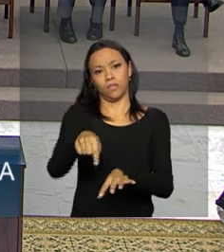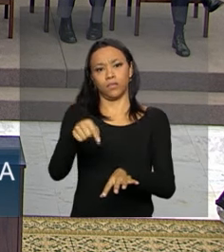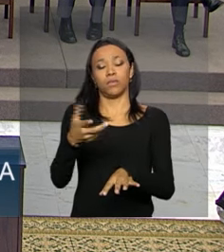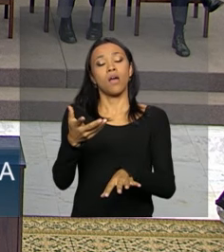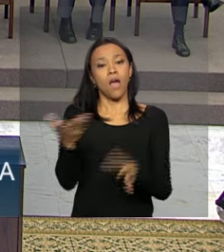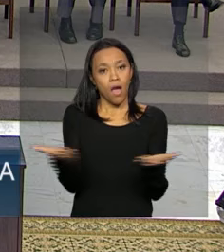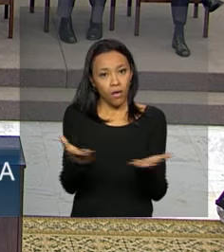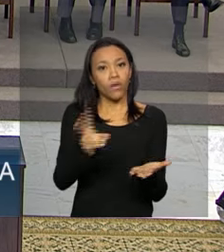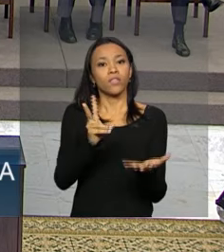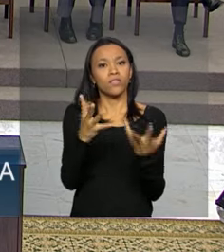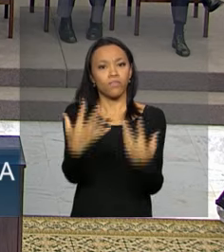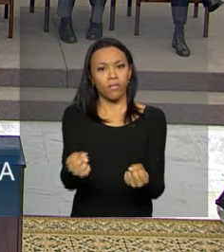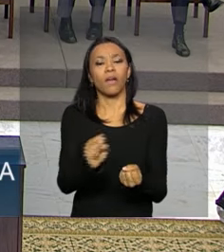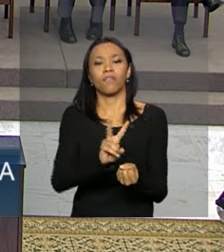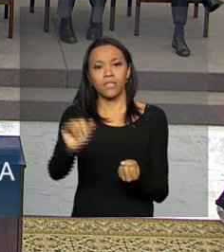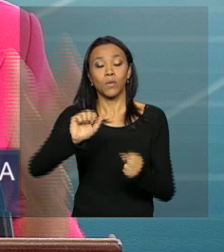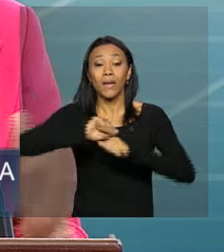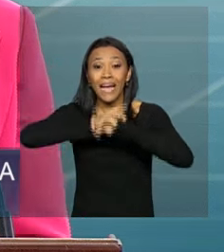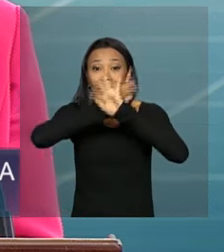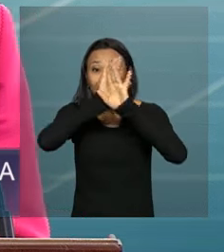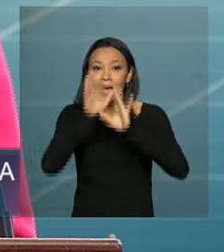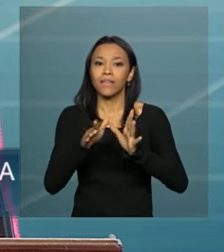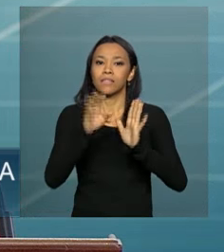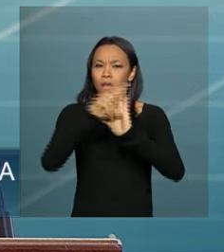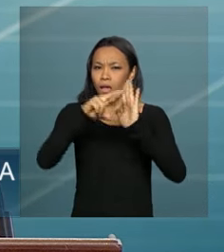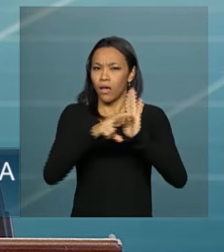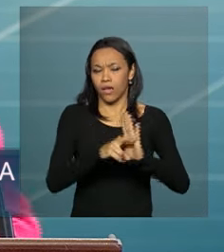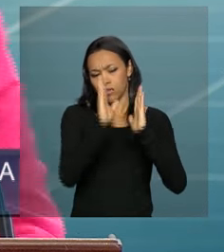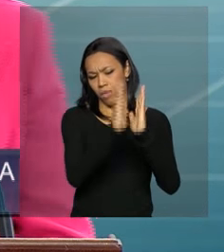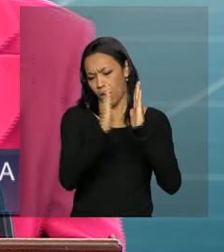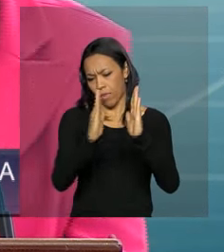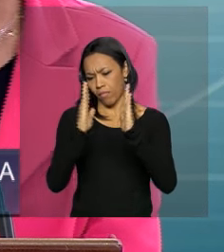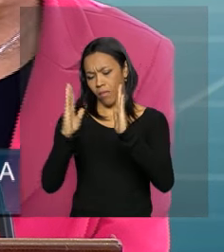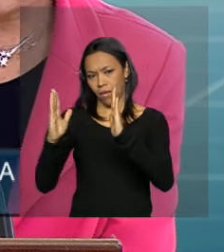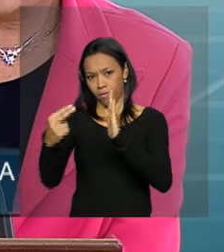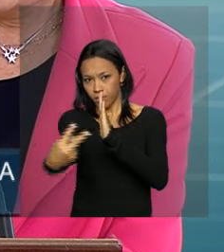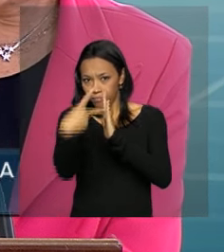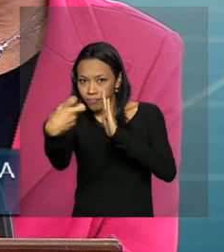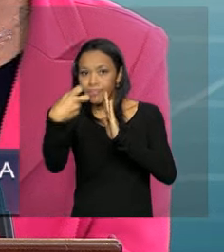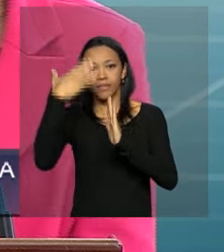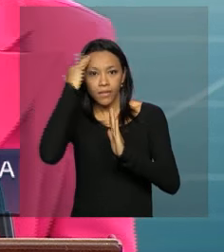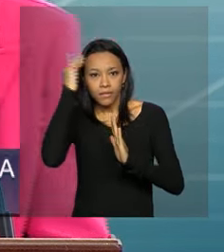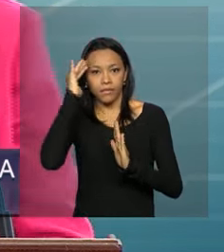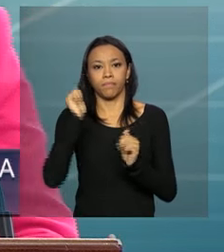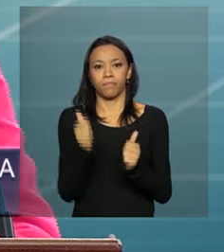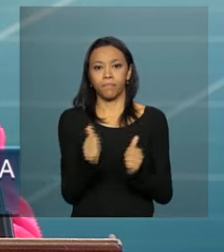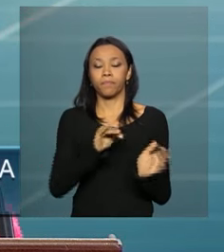nós vamos fazer com claras sequências, ou chamadas sequências coerentes.